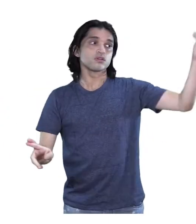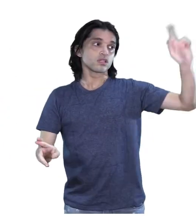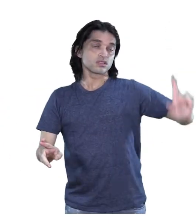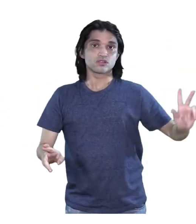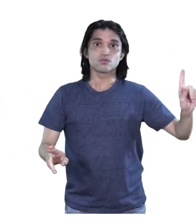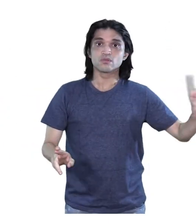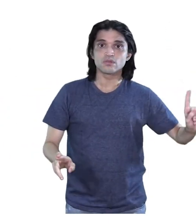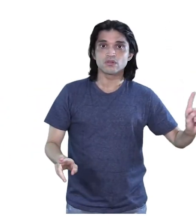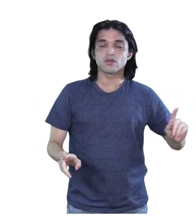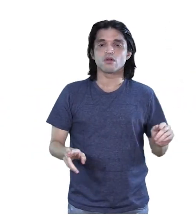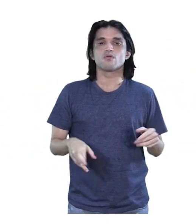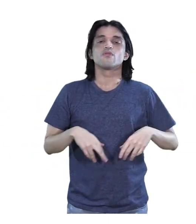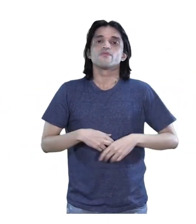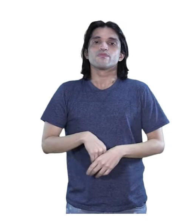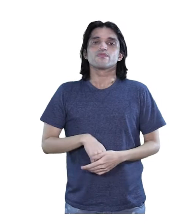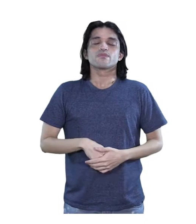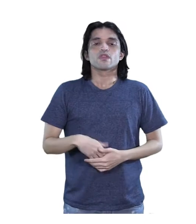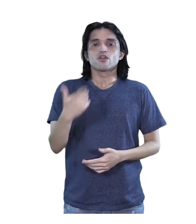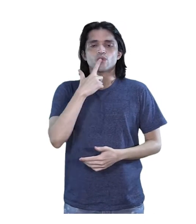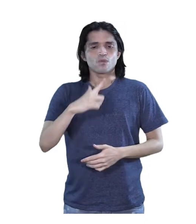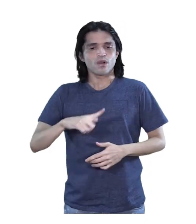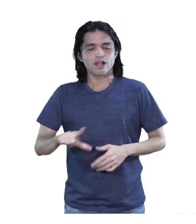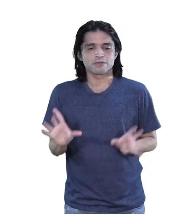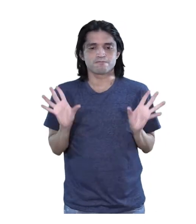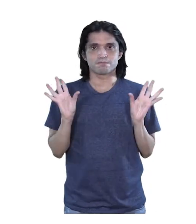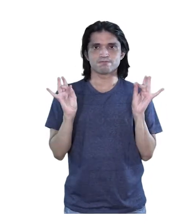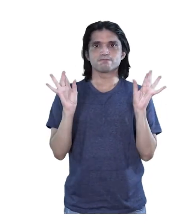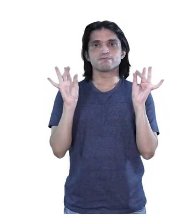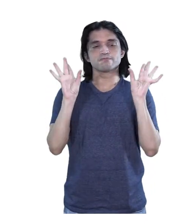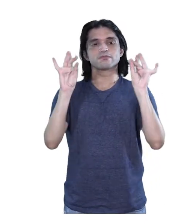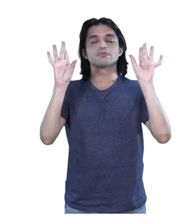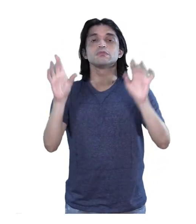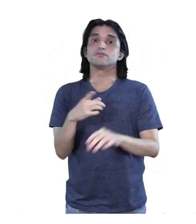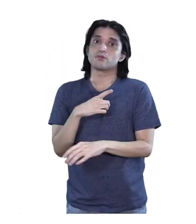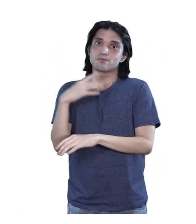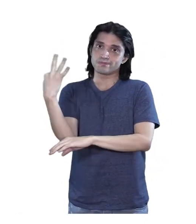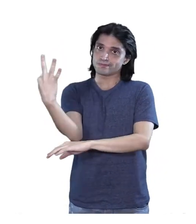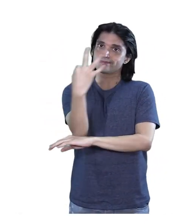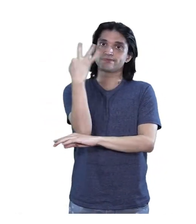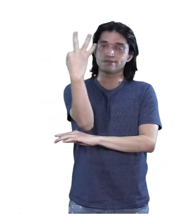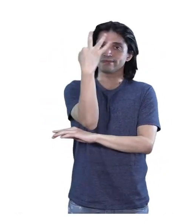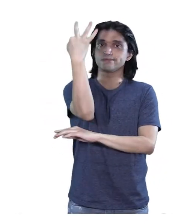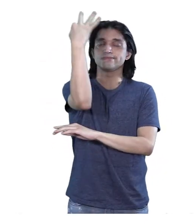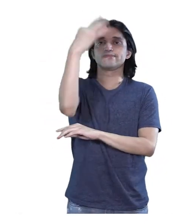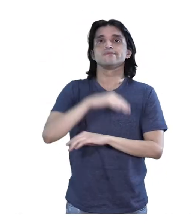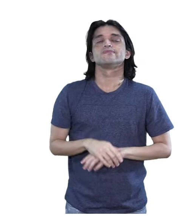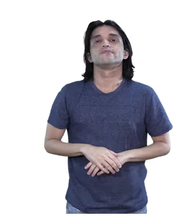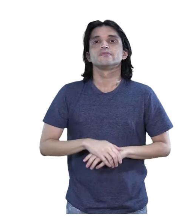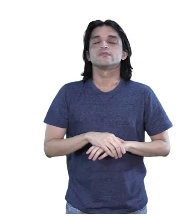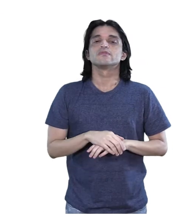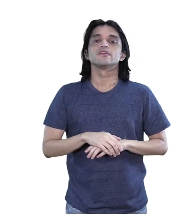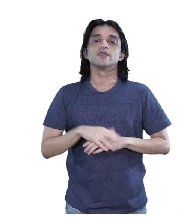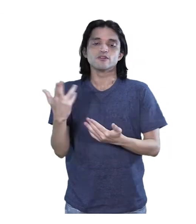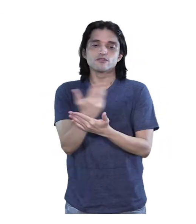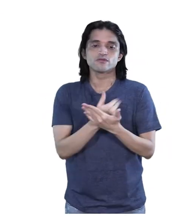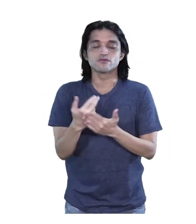A linguagem é requintada e apresenta um rebuscamento formal, com o excessivo emprego das figuras de